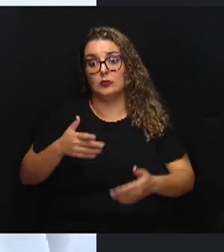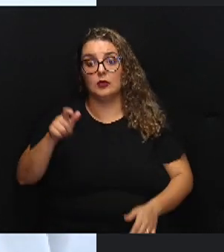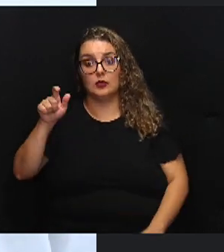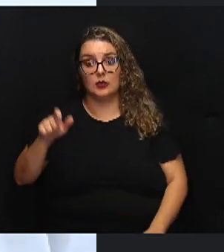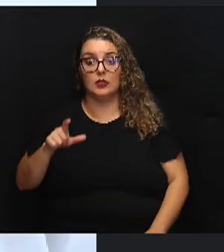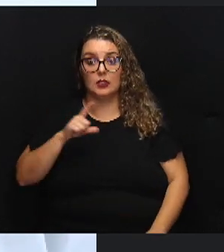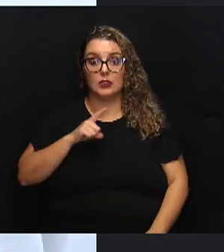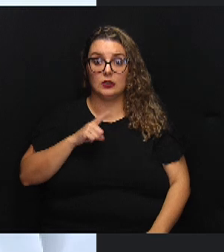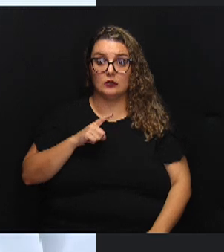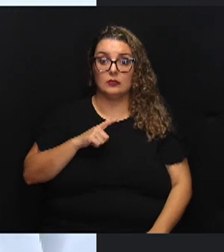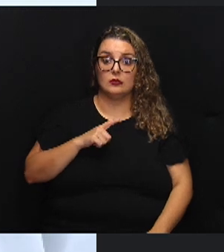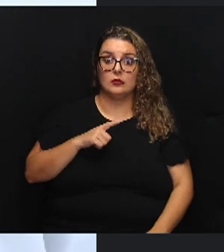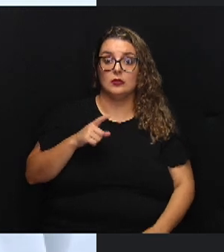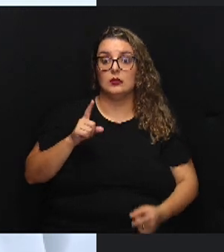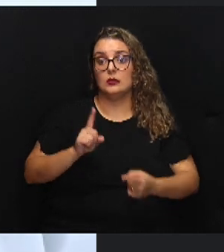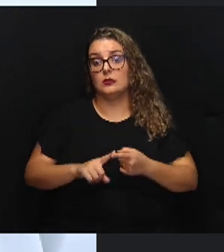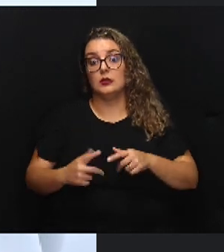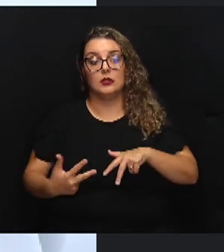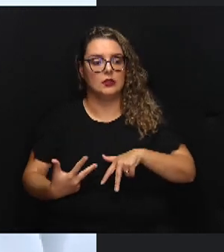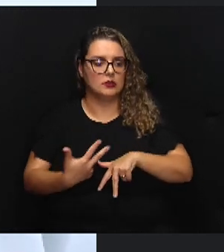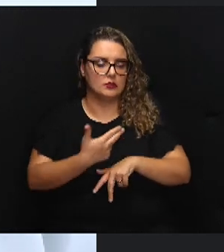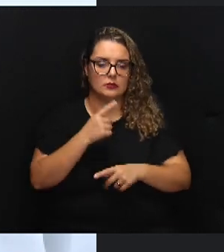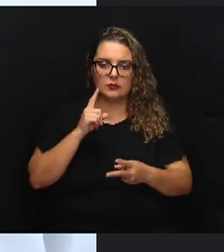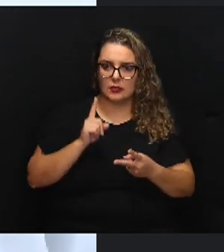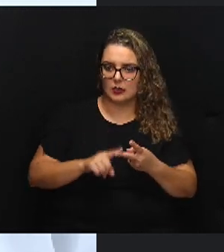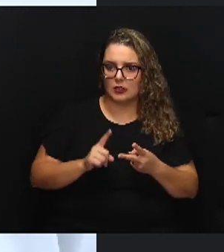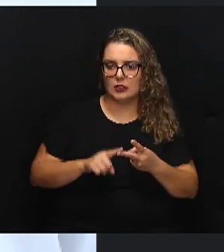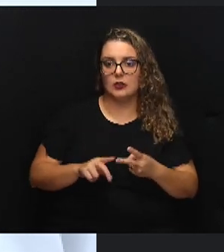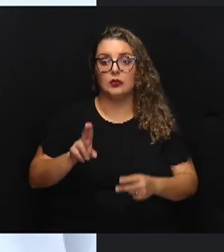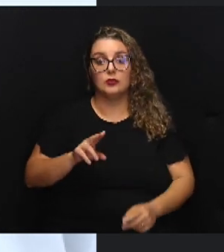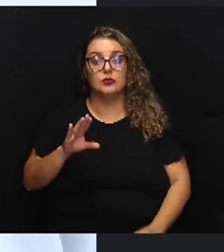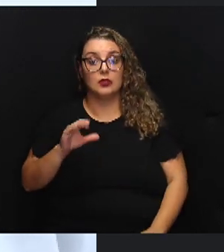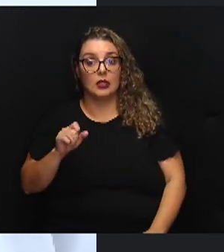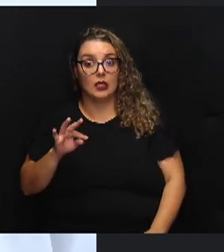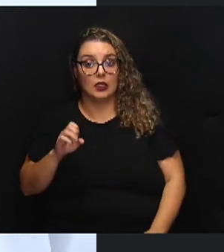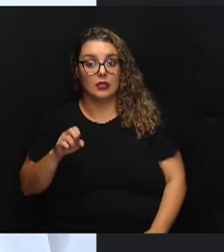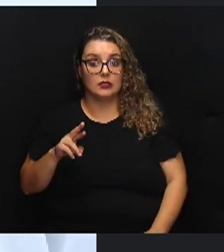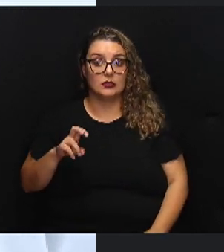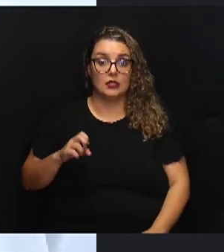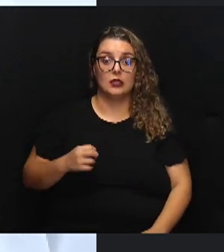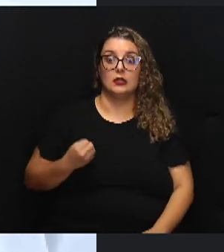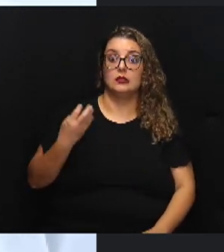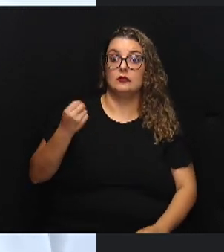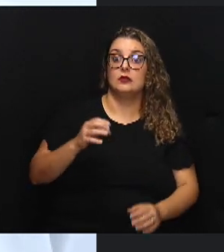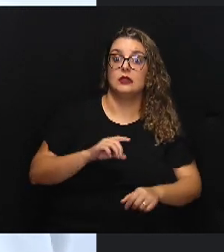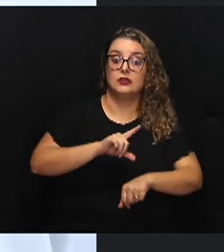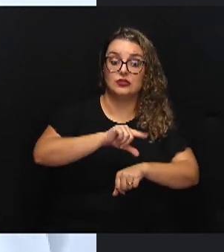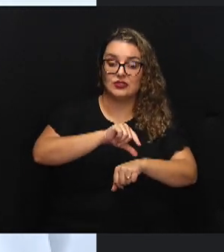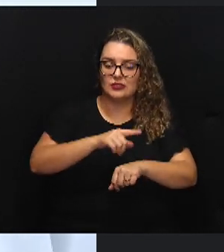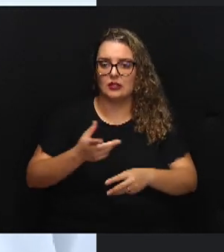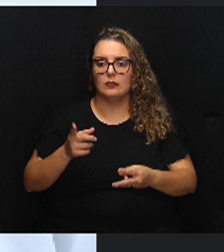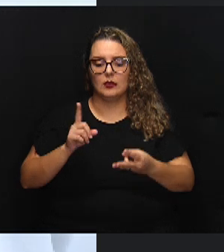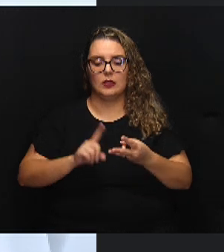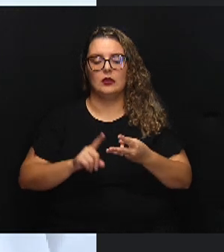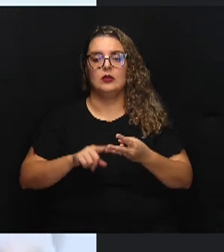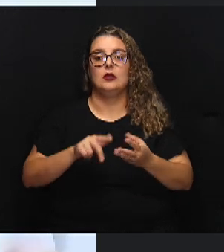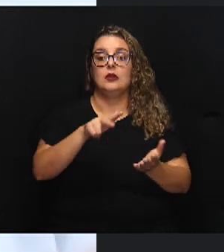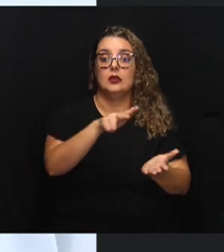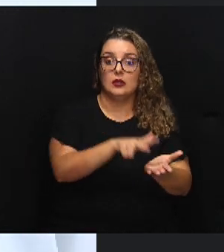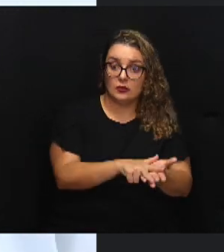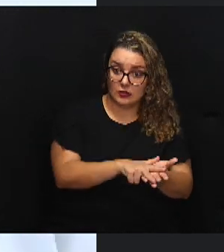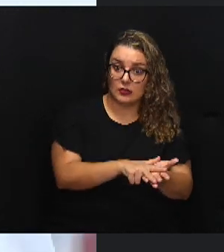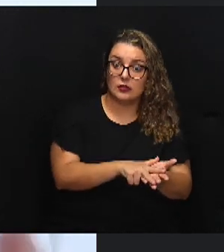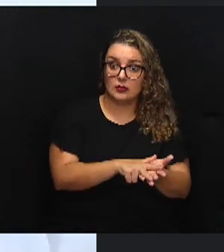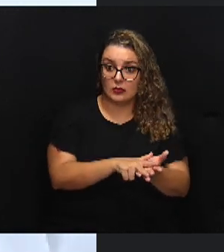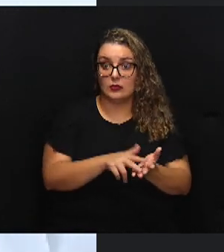ter estar submetido à cirurgia, uso de catéter, viagem prolongada, internação médica, né,